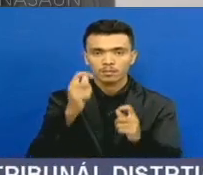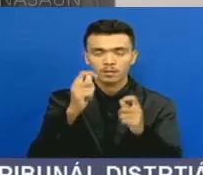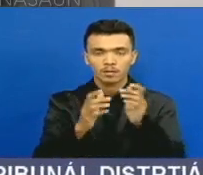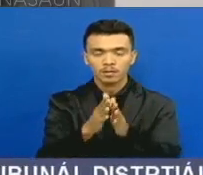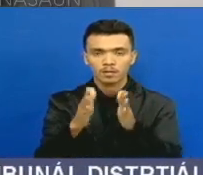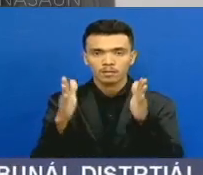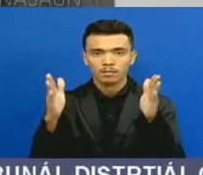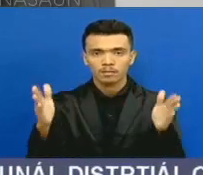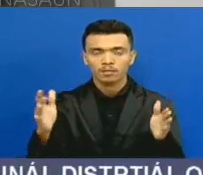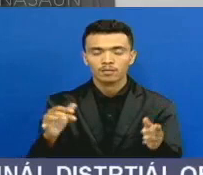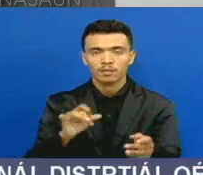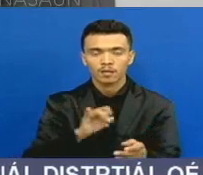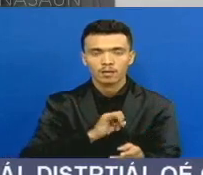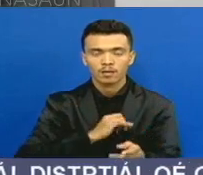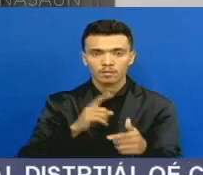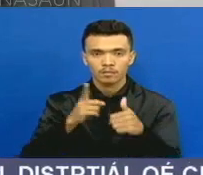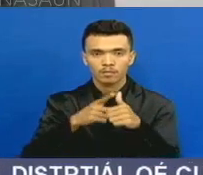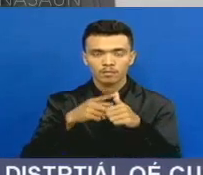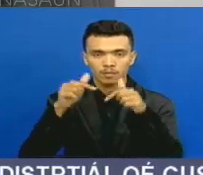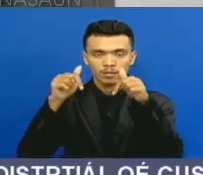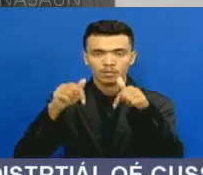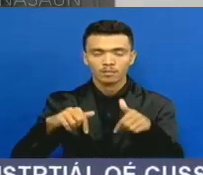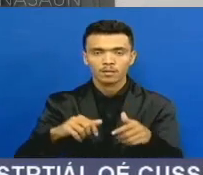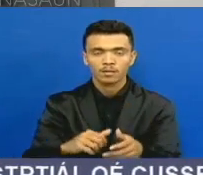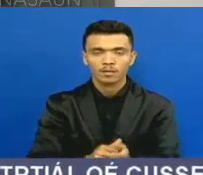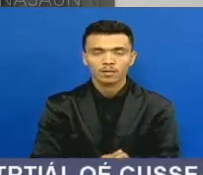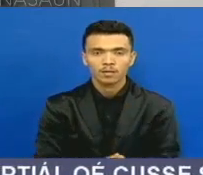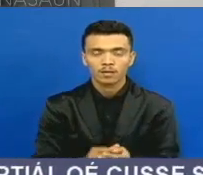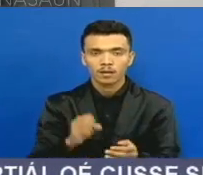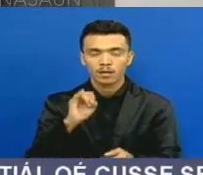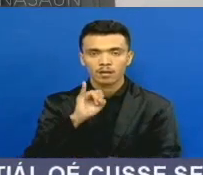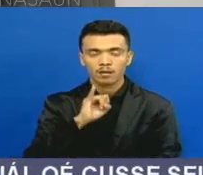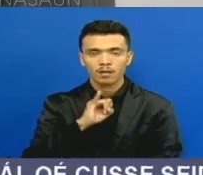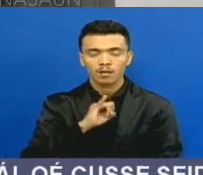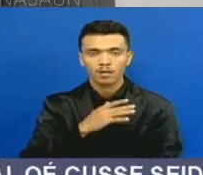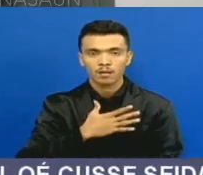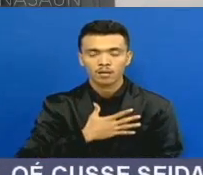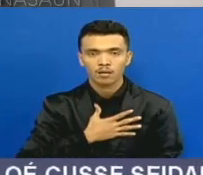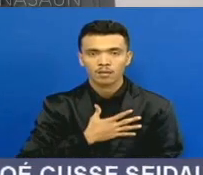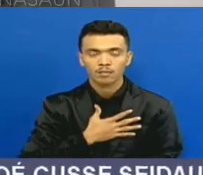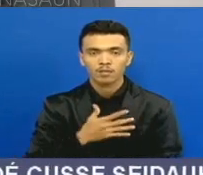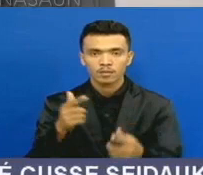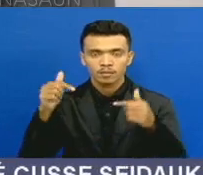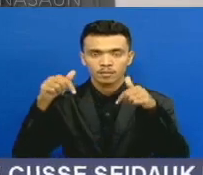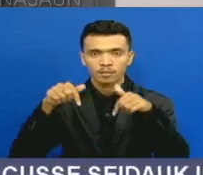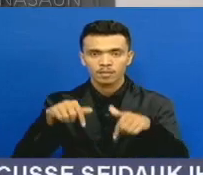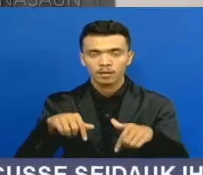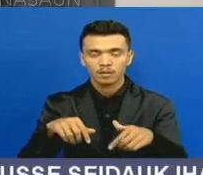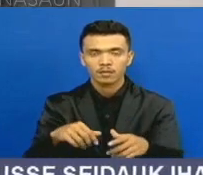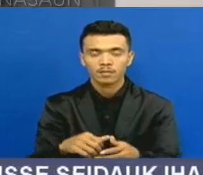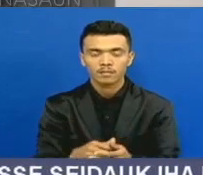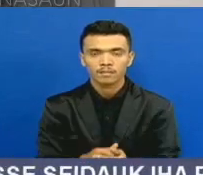hau tamba hau foi mai agora i liga ho fel fale hau nian foi mai Aturian